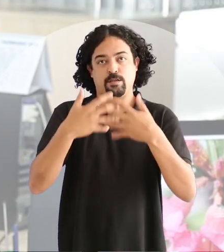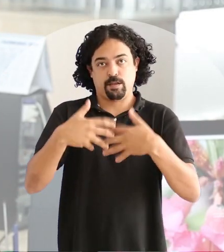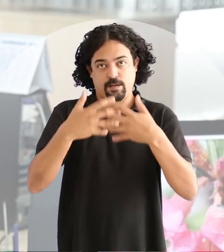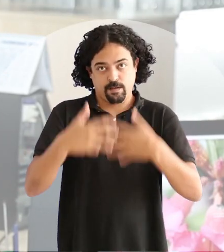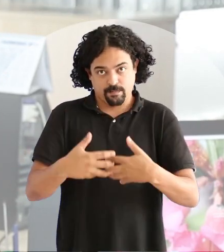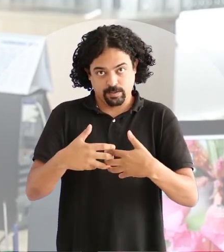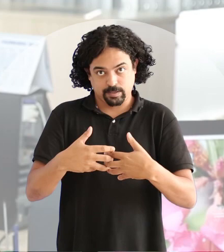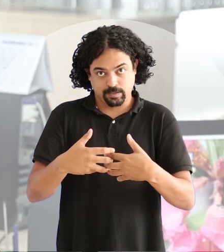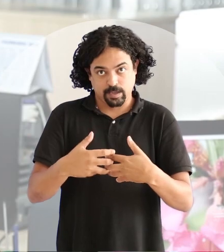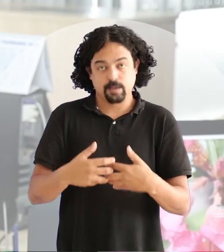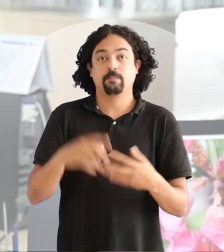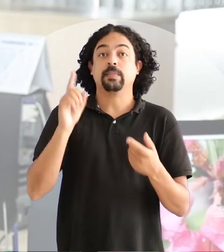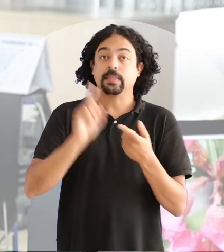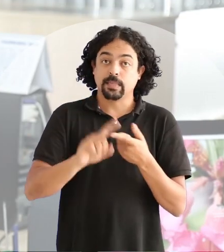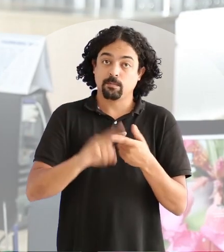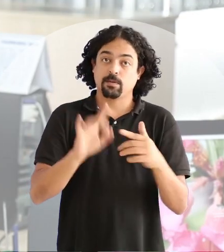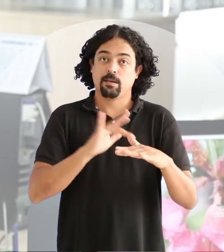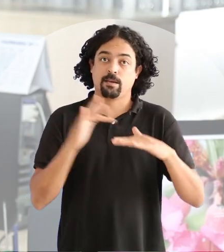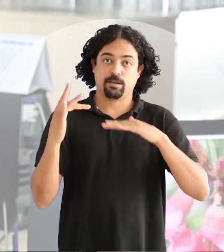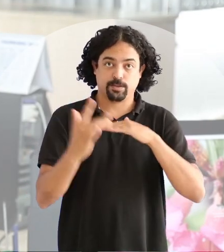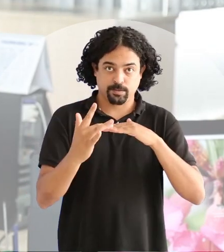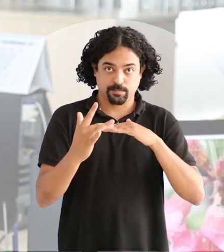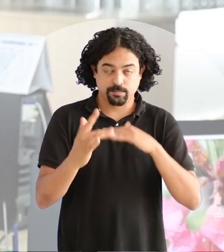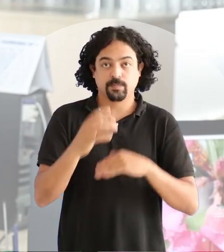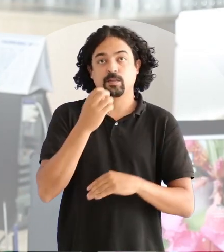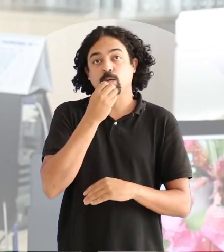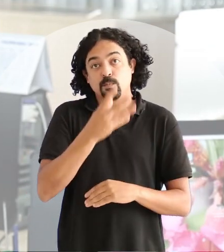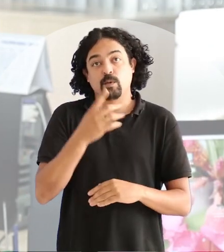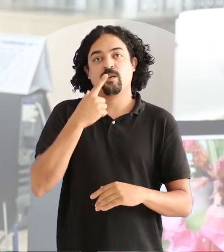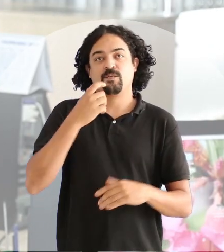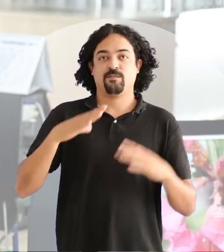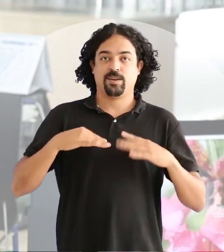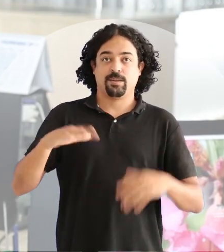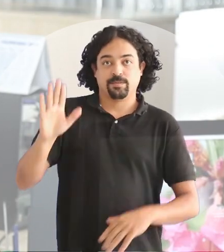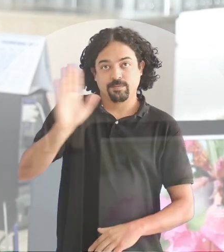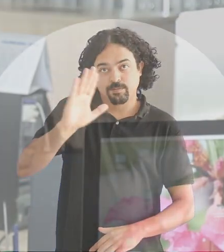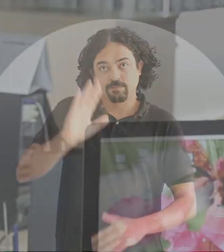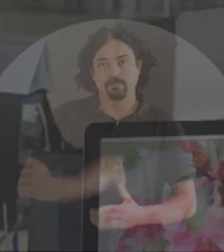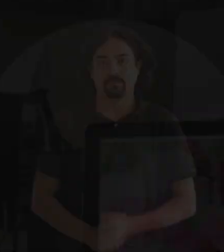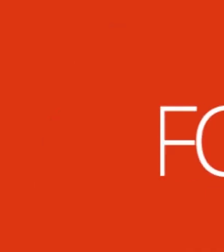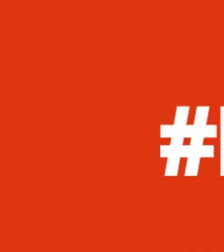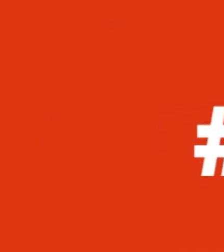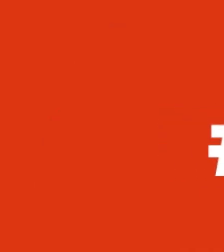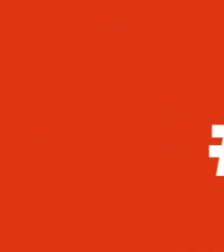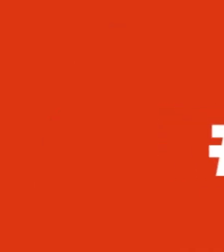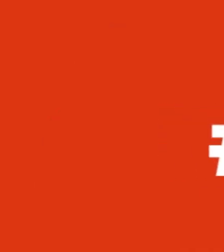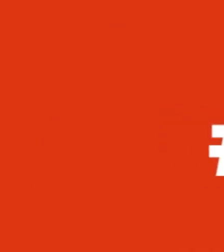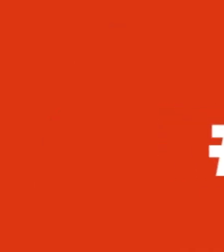ifce.edu.br e em nossas redes sociais. Bom feriado e até a próxima!